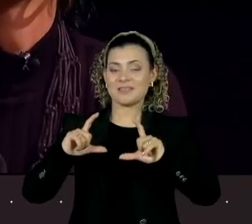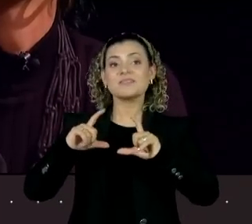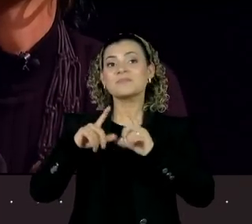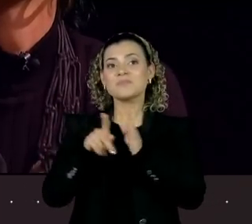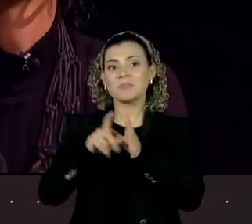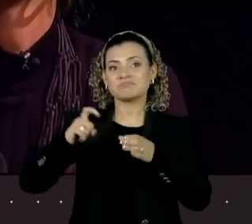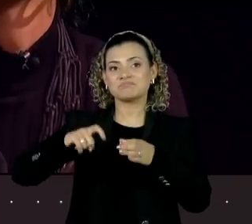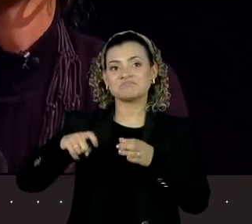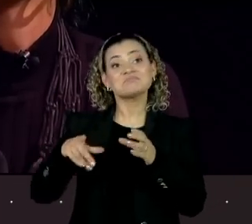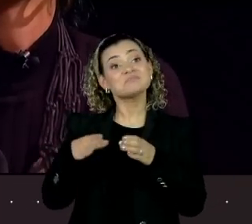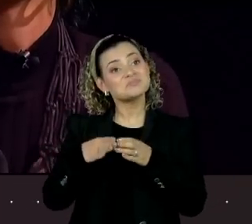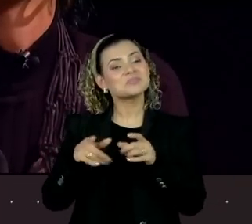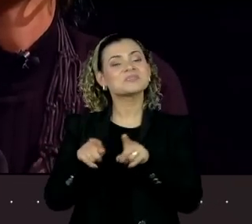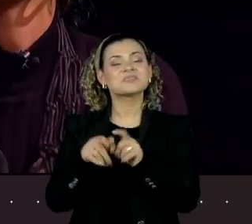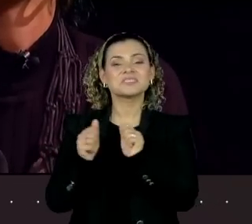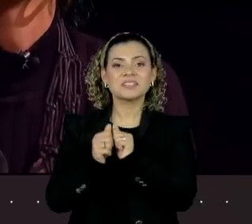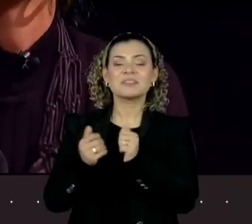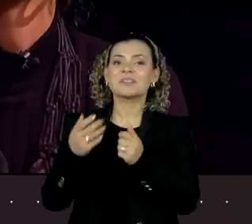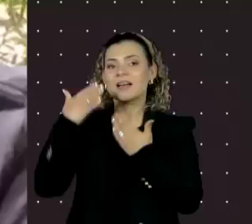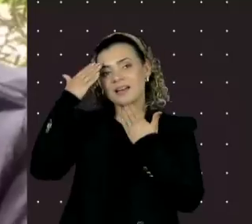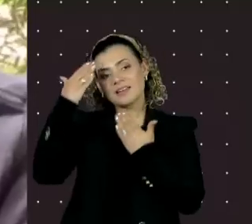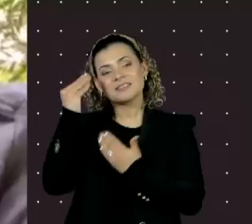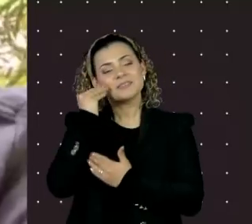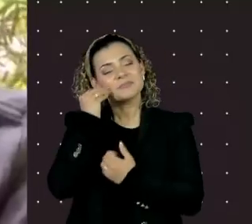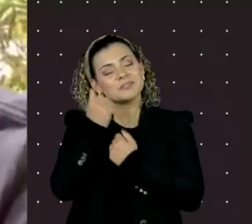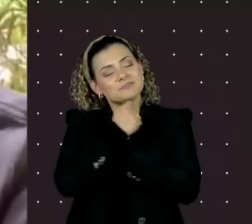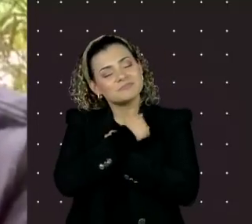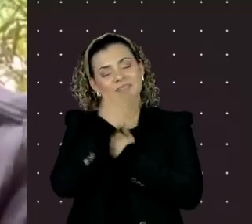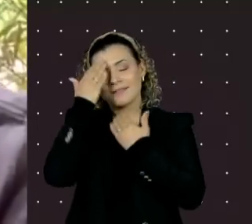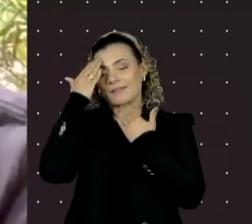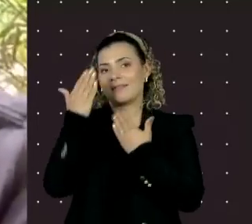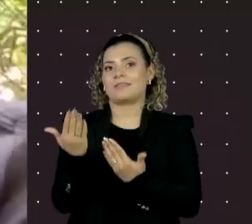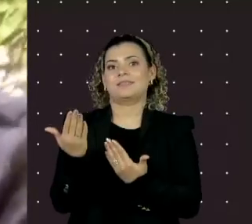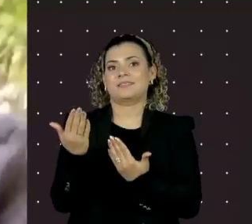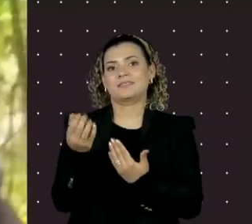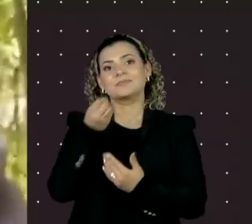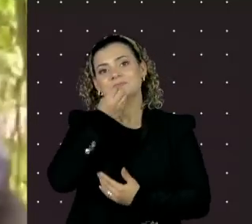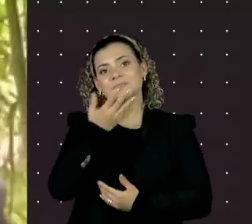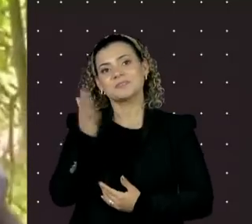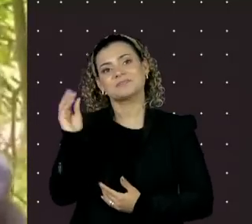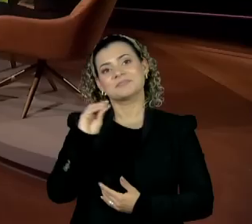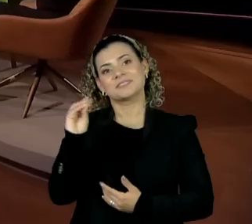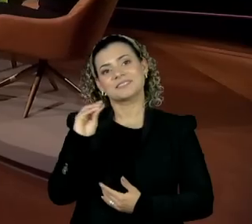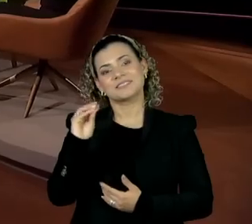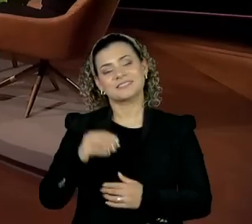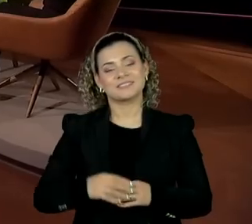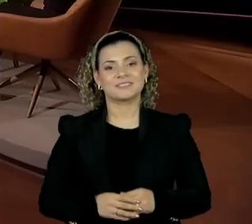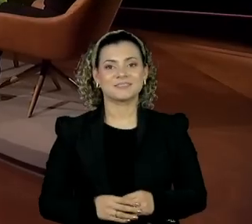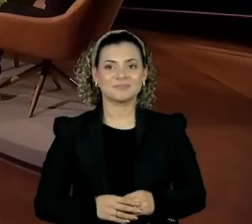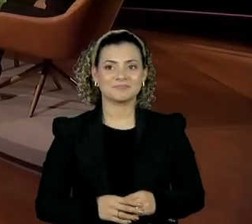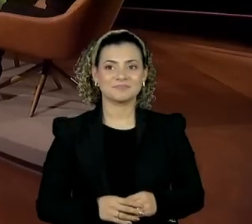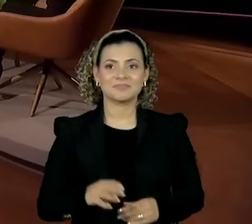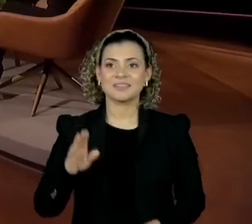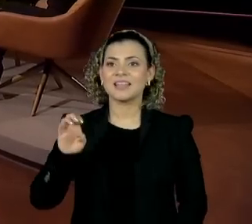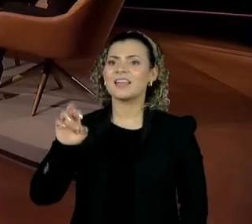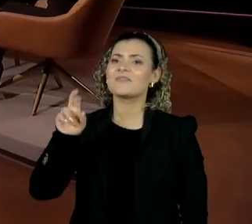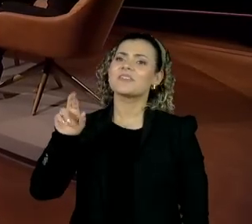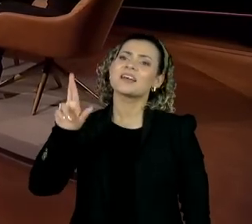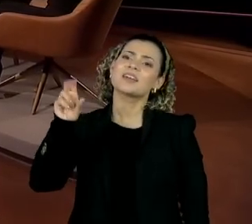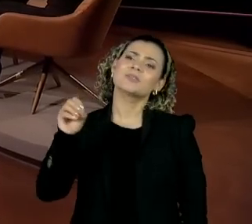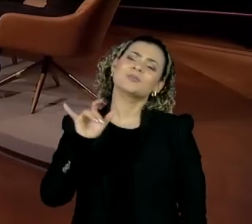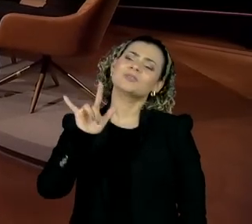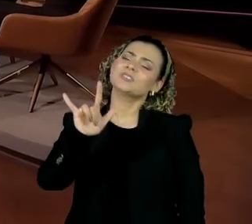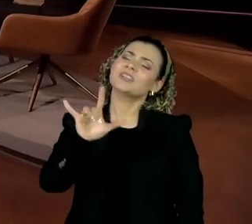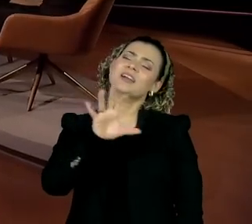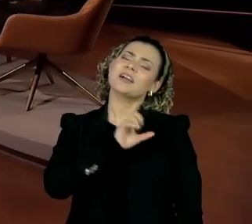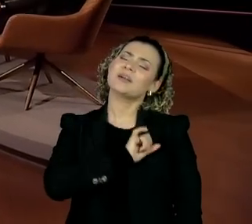Então, só tenho a agradecer e um grande beijo para ela. Tudo de bom. Beijo. Amo, Evandro, te